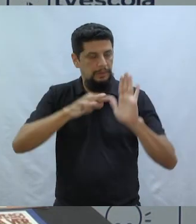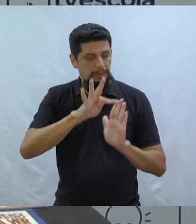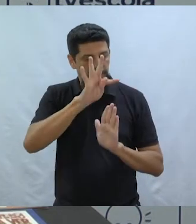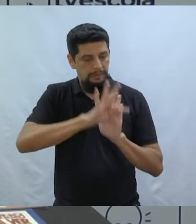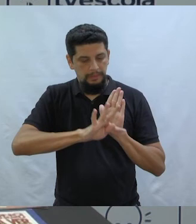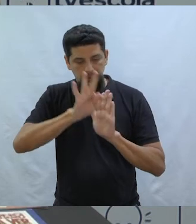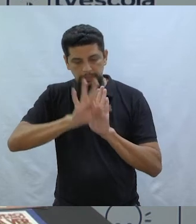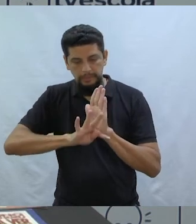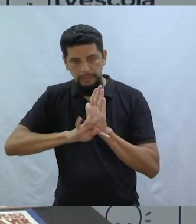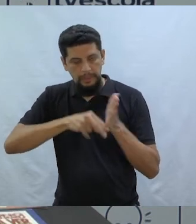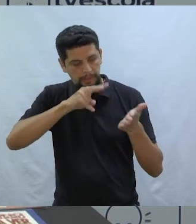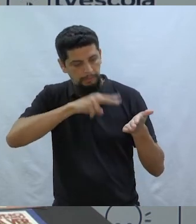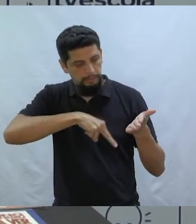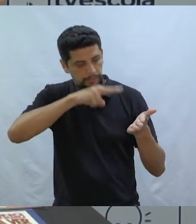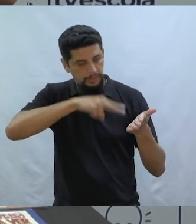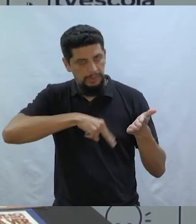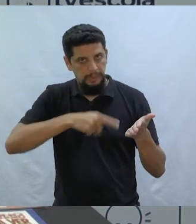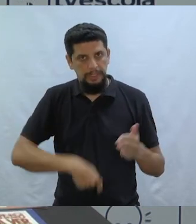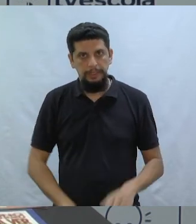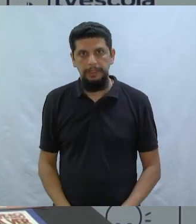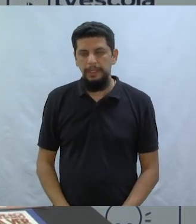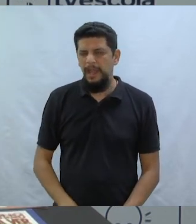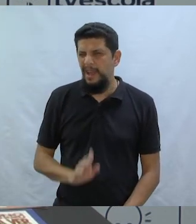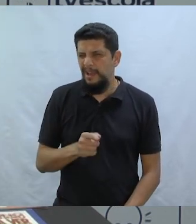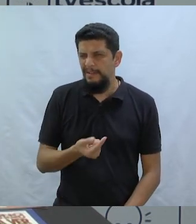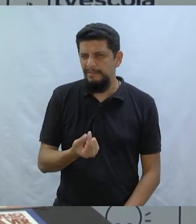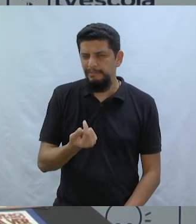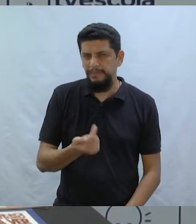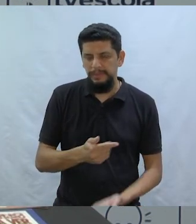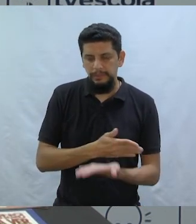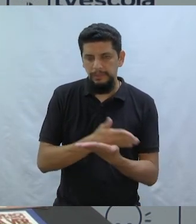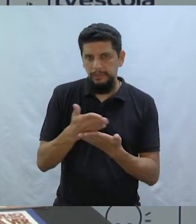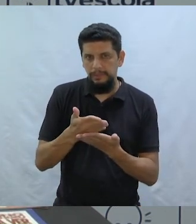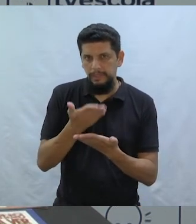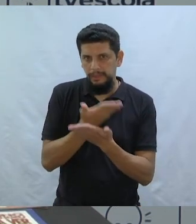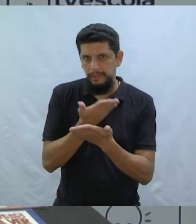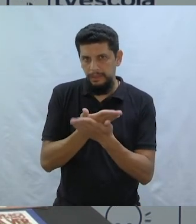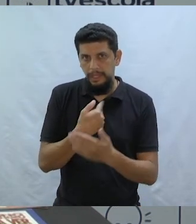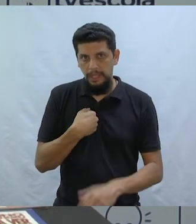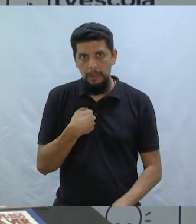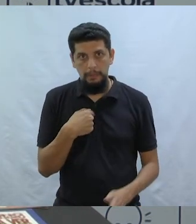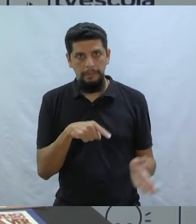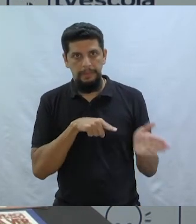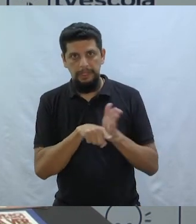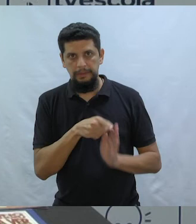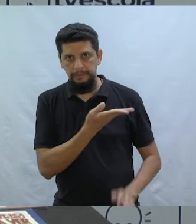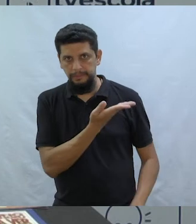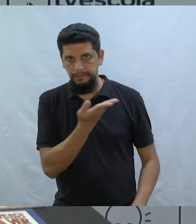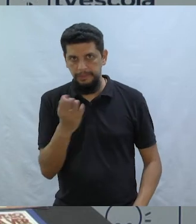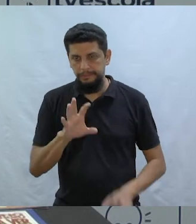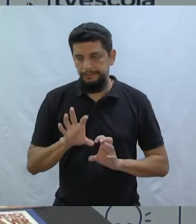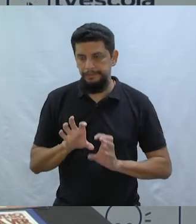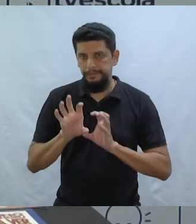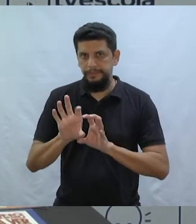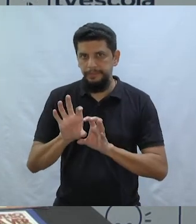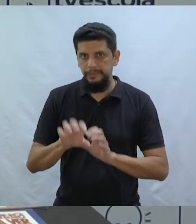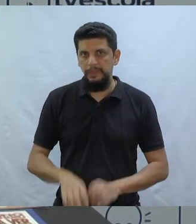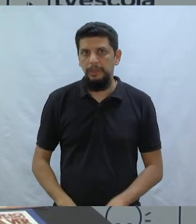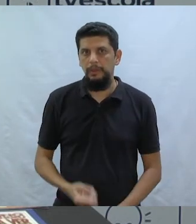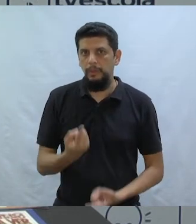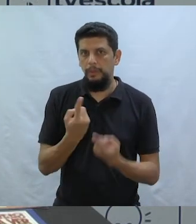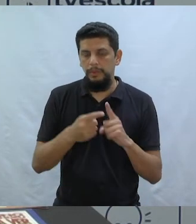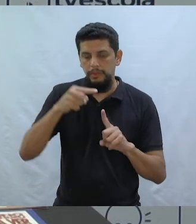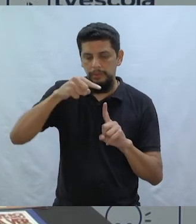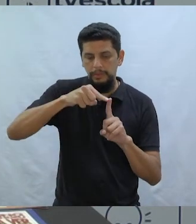textos em leitura e lá no início estão lembrados que eu havia perguntado para vocês assim quais